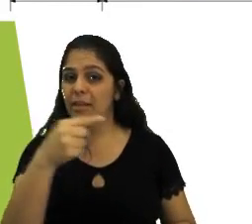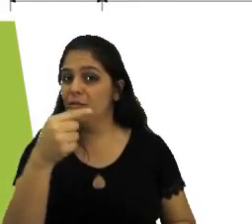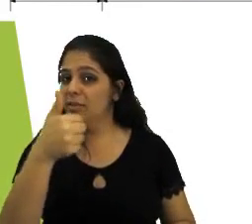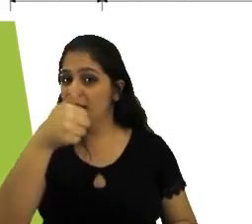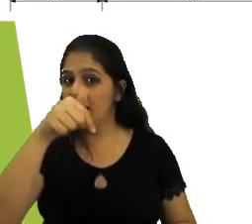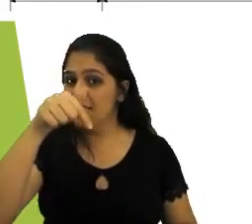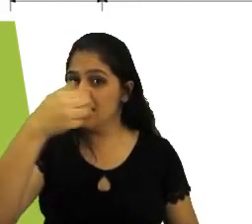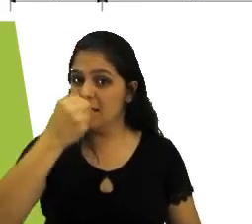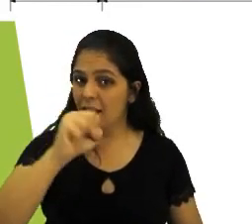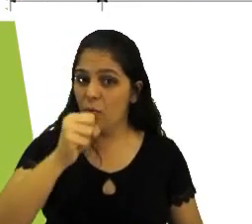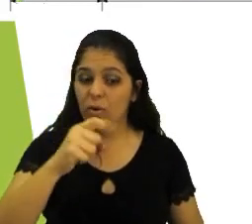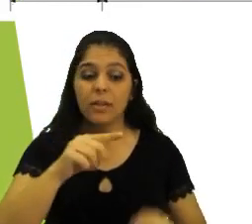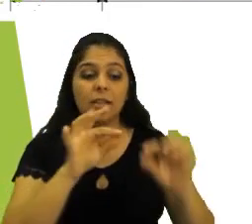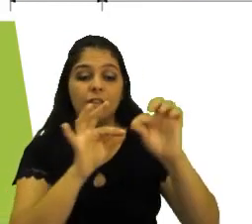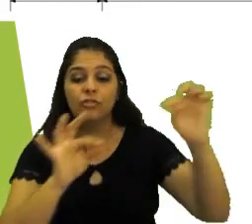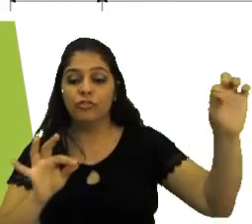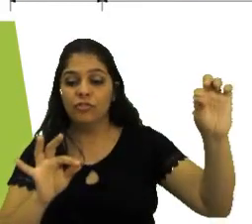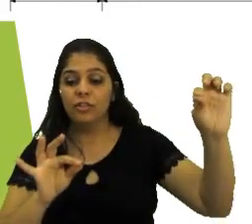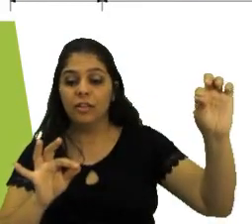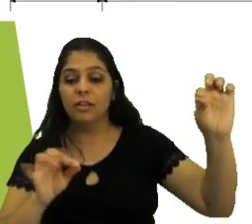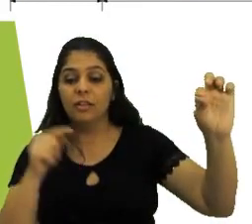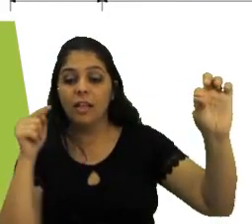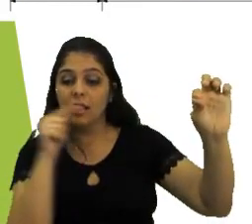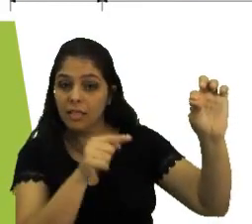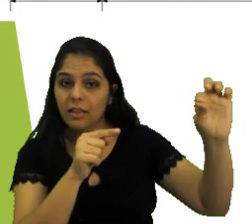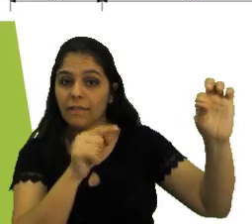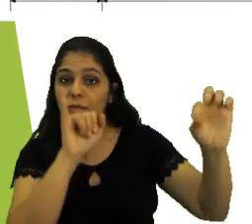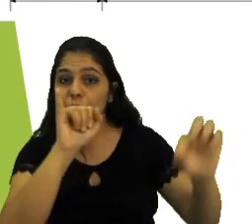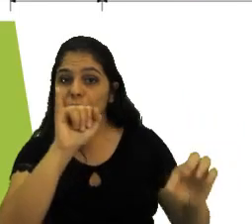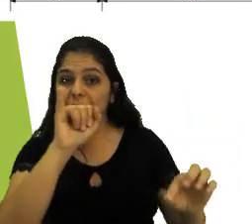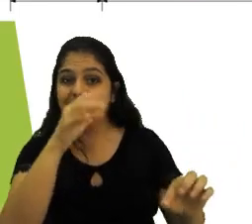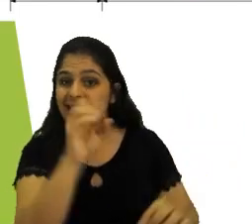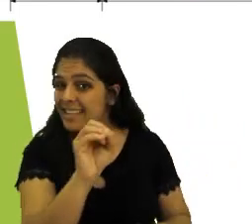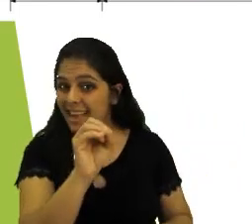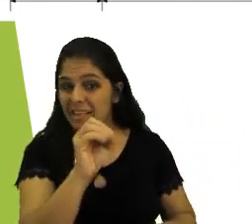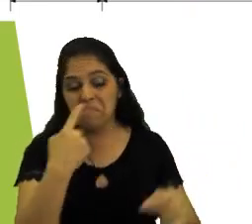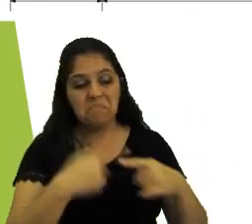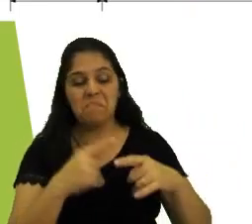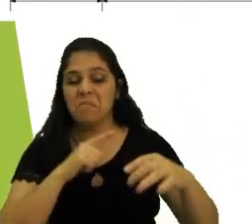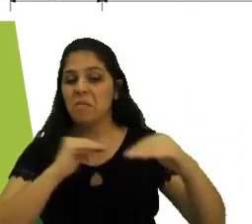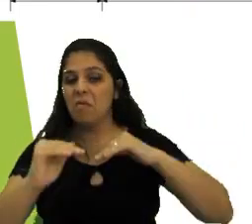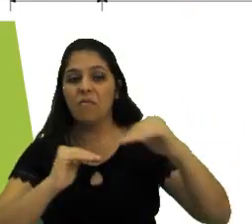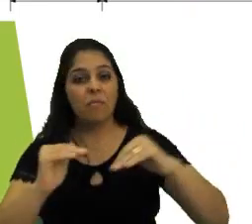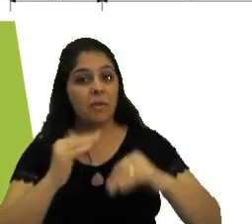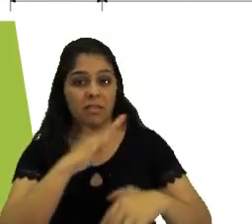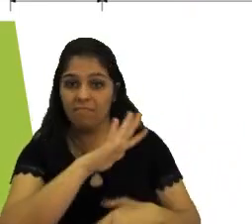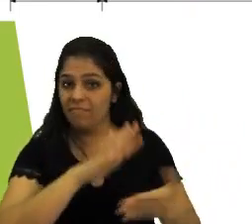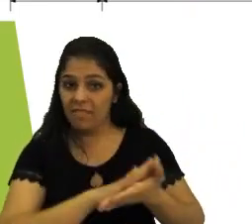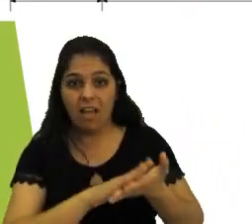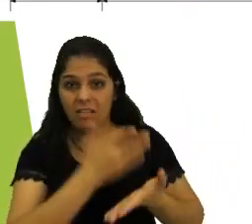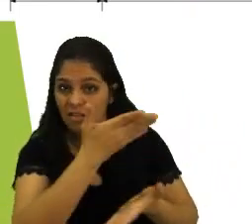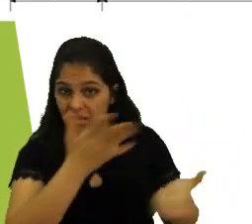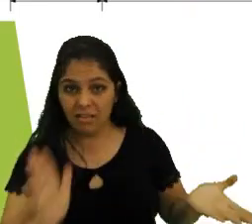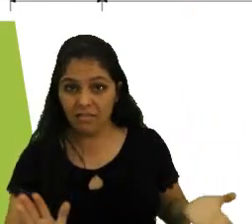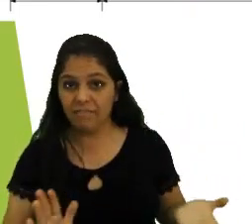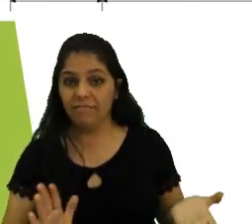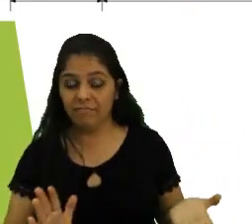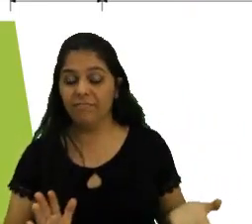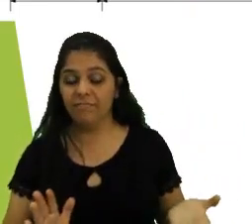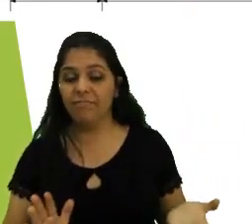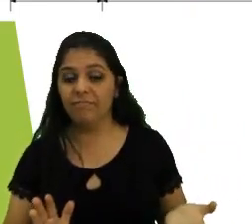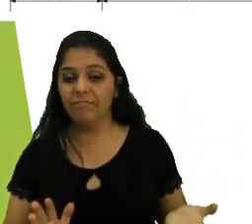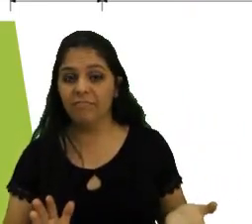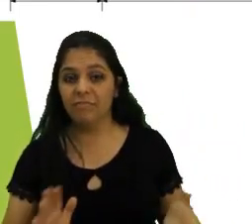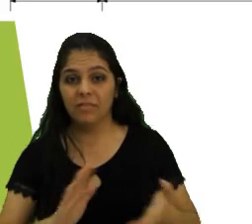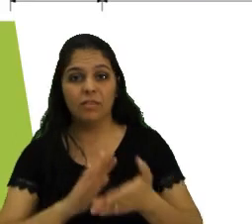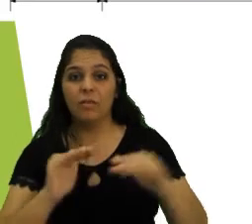essa distância até aqui, tá? O I0, porque eu não tenho deslocamento aqui, ó, né? Aliás, eu não tenho deslocamento em x,